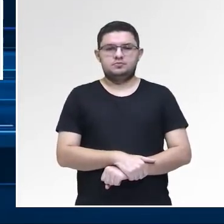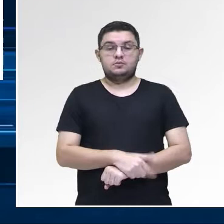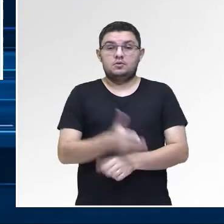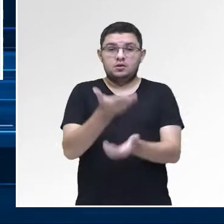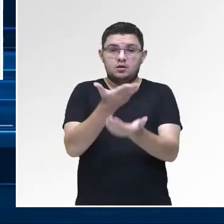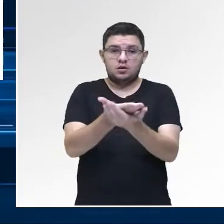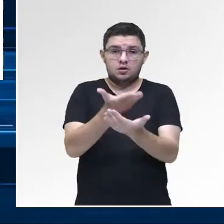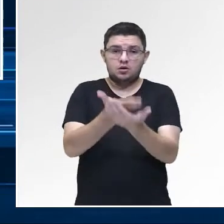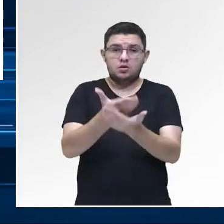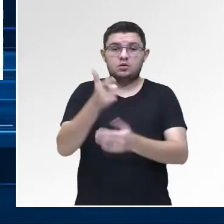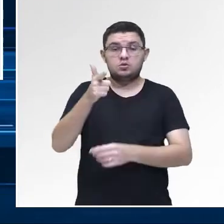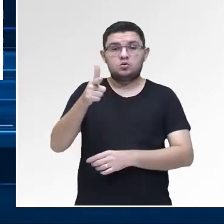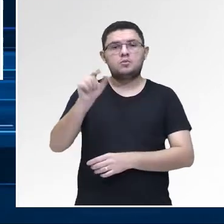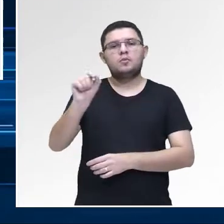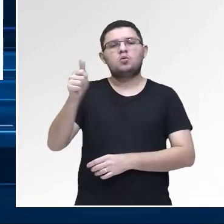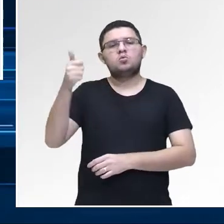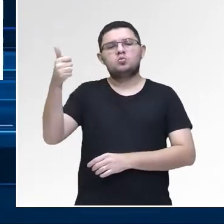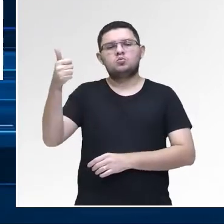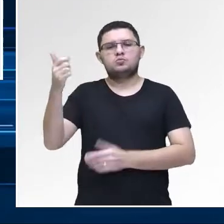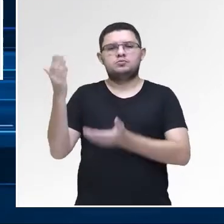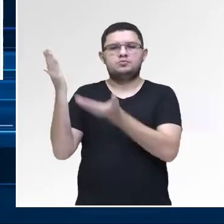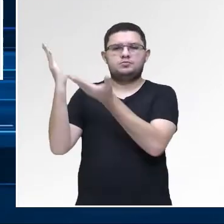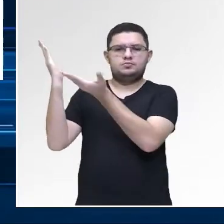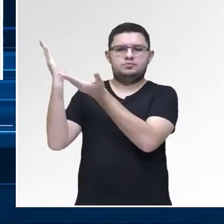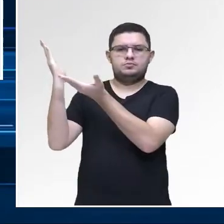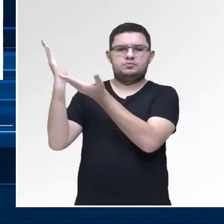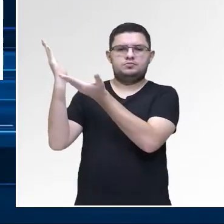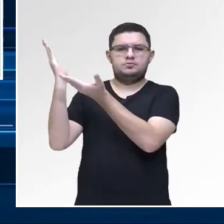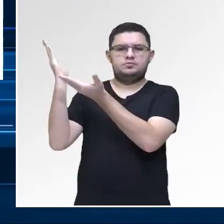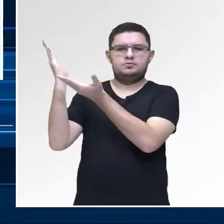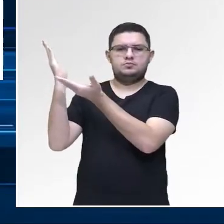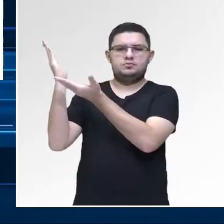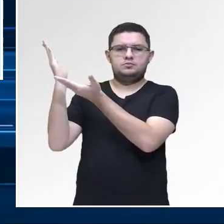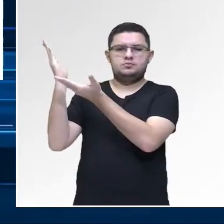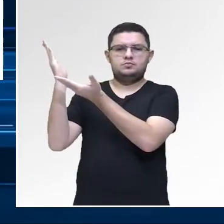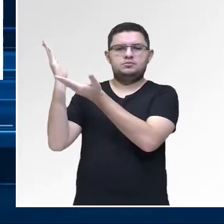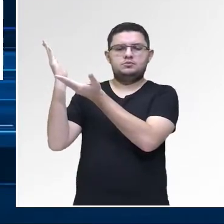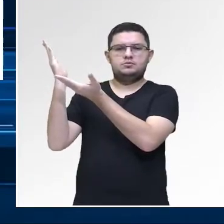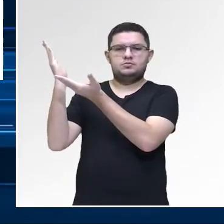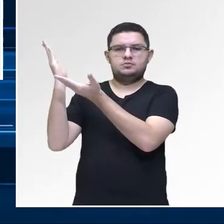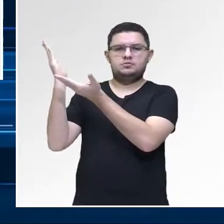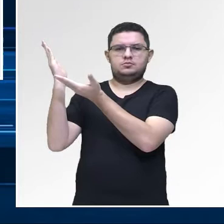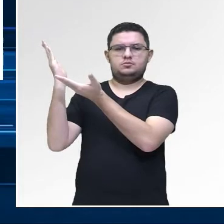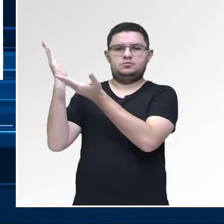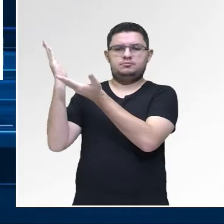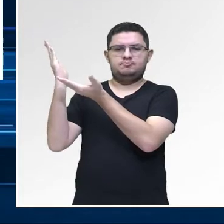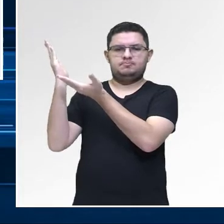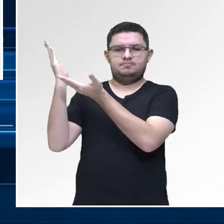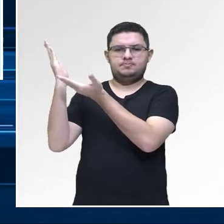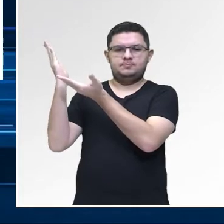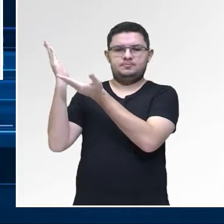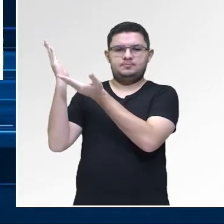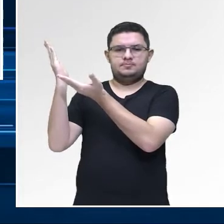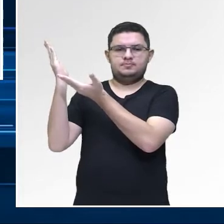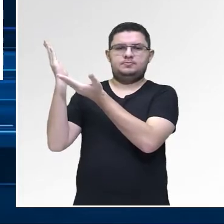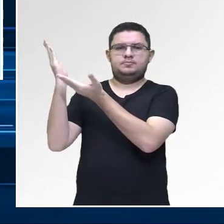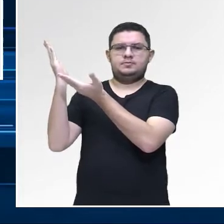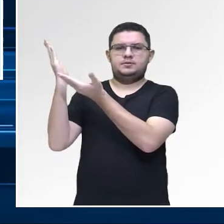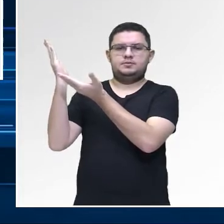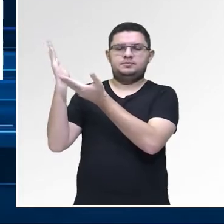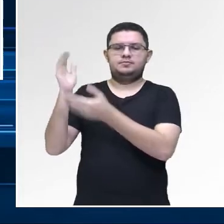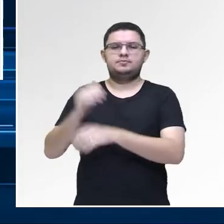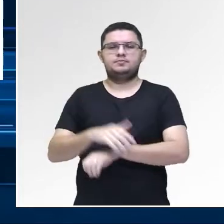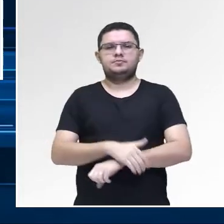Aula 2.1 Conteúdo: Urbanização brasileira, das pequenas cidades às metrópoles do